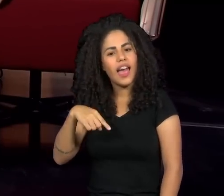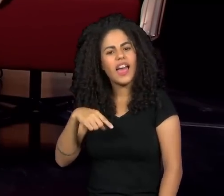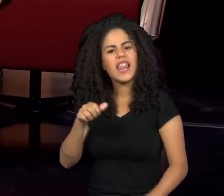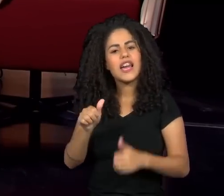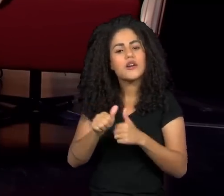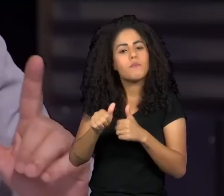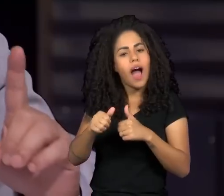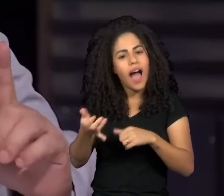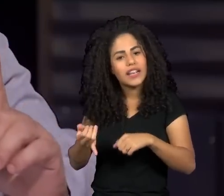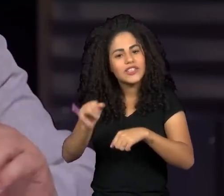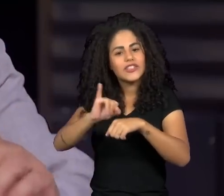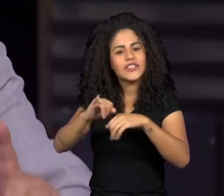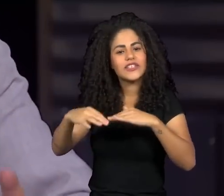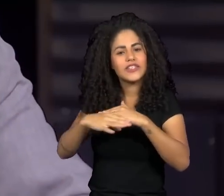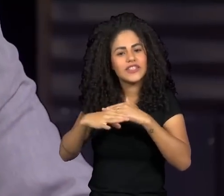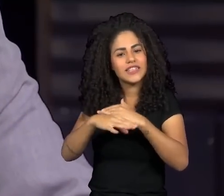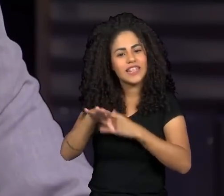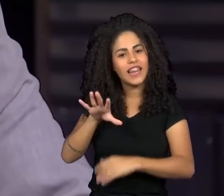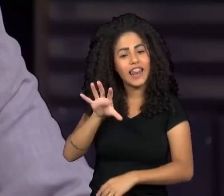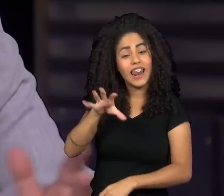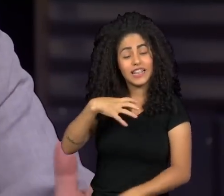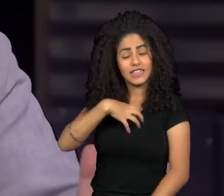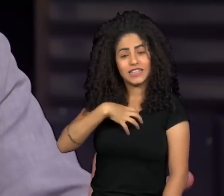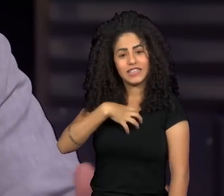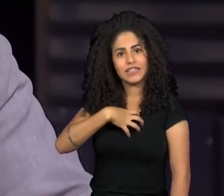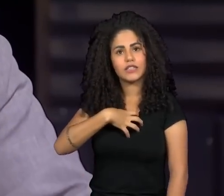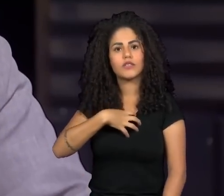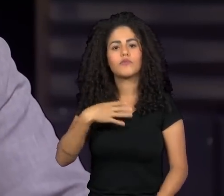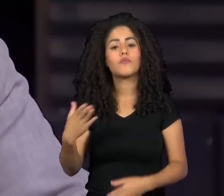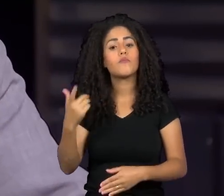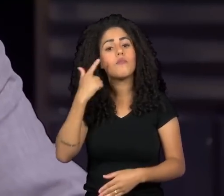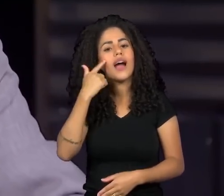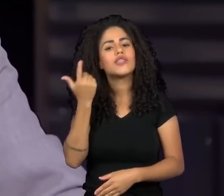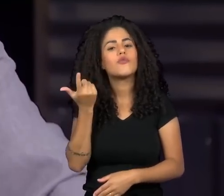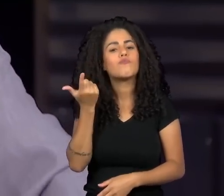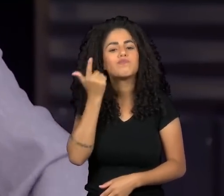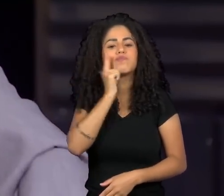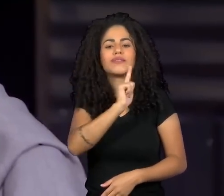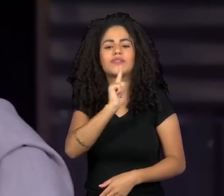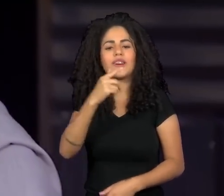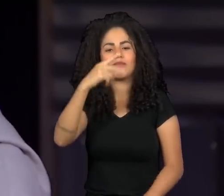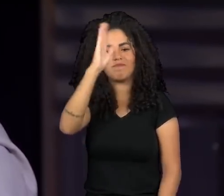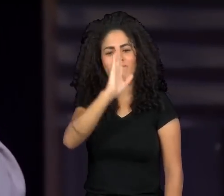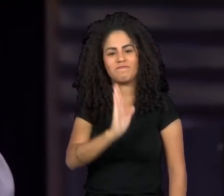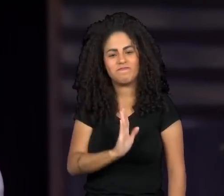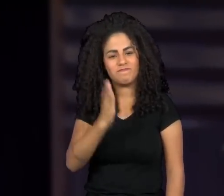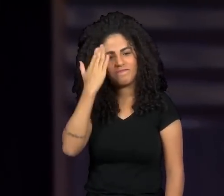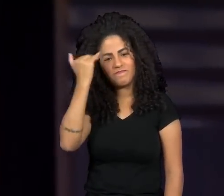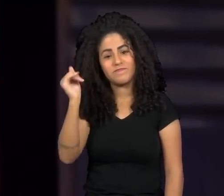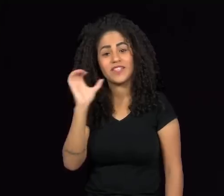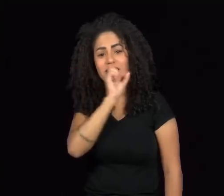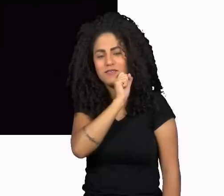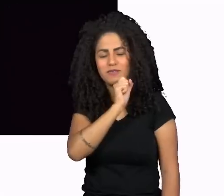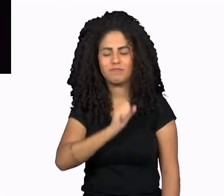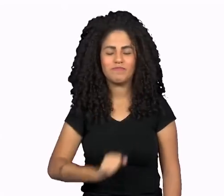vendo? É metropolitana de Salvador. Ele saiu de lá para conquistar o Brasil. É rapidinho o intervalo, já